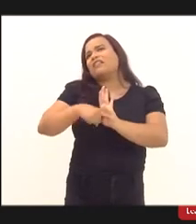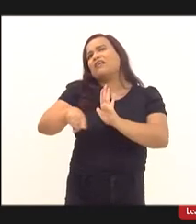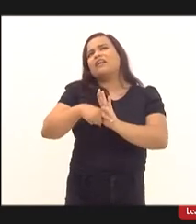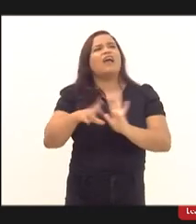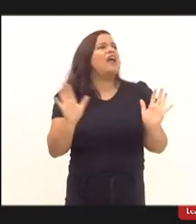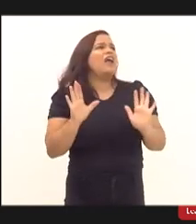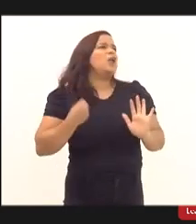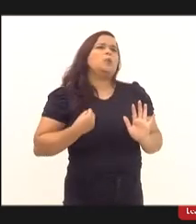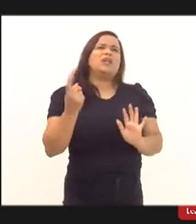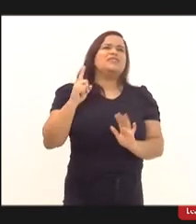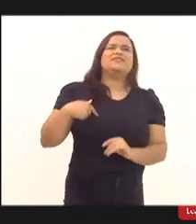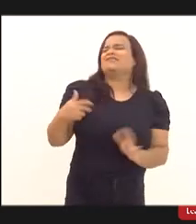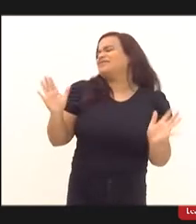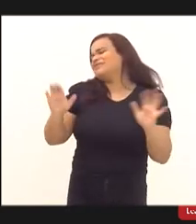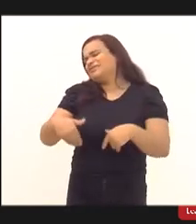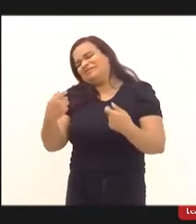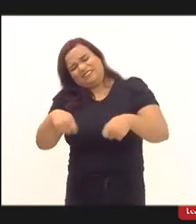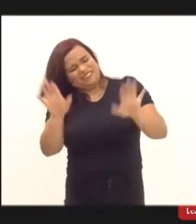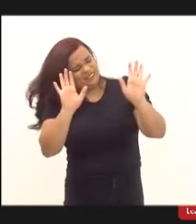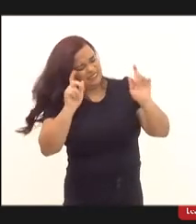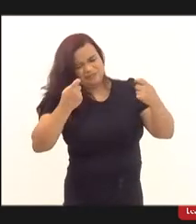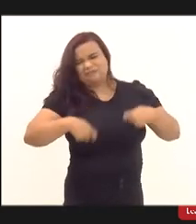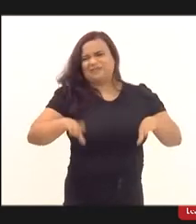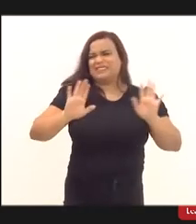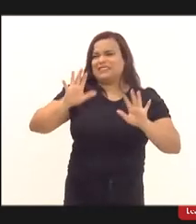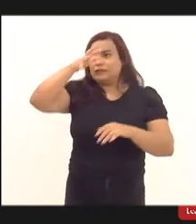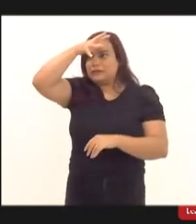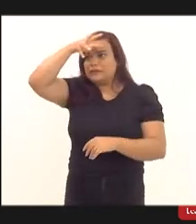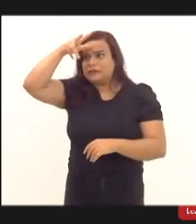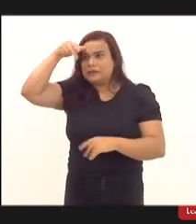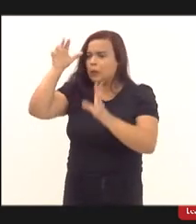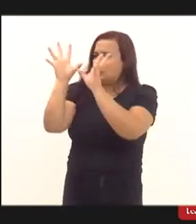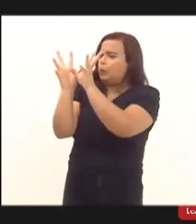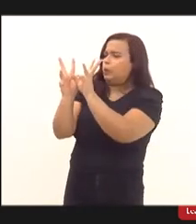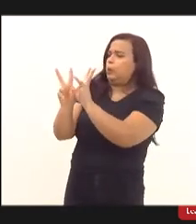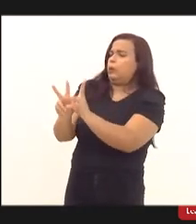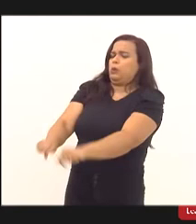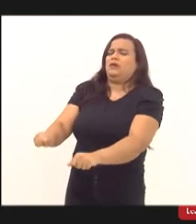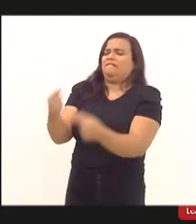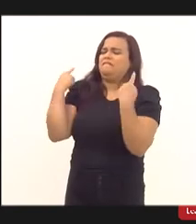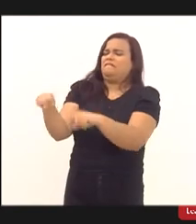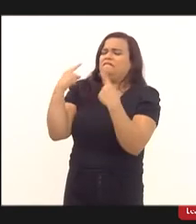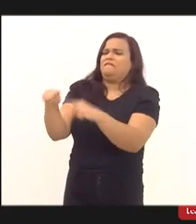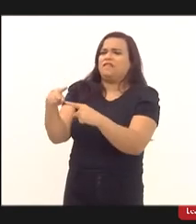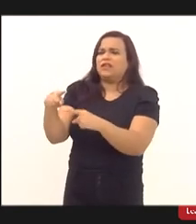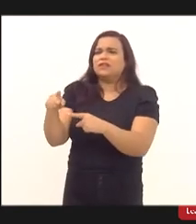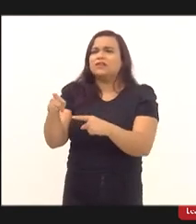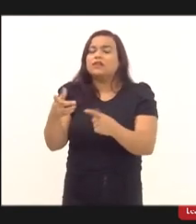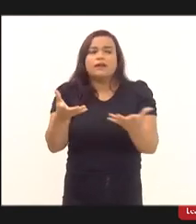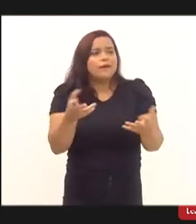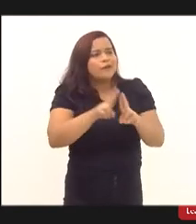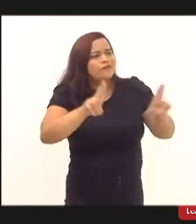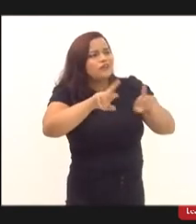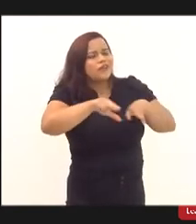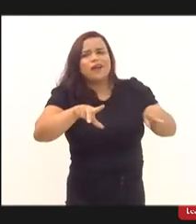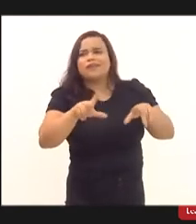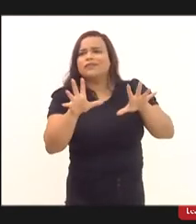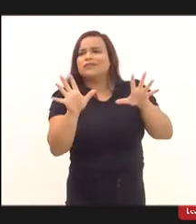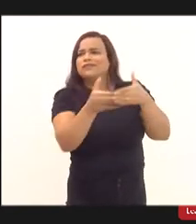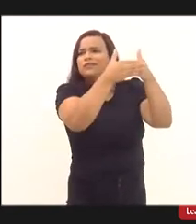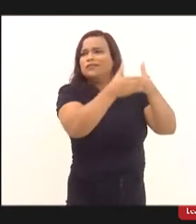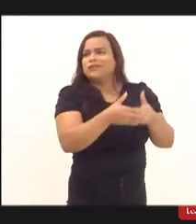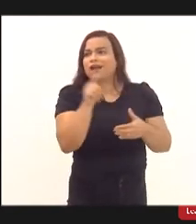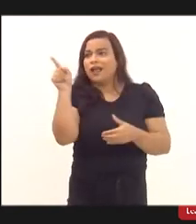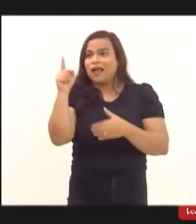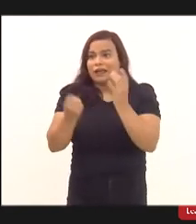destroem Amazônia as y a ciência Universidade na transformaram a fundação Palmares